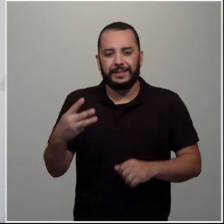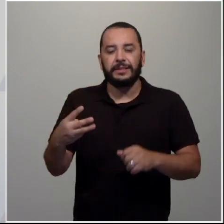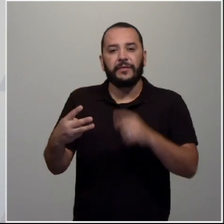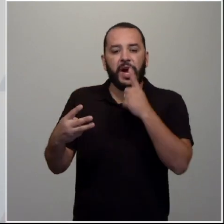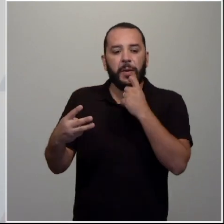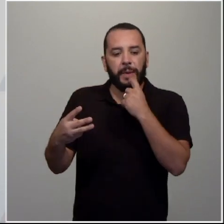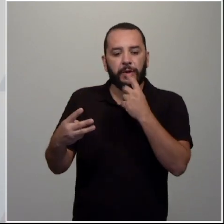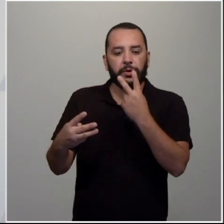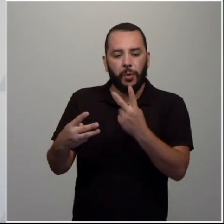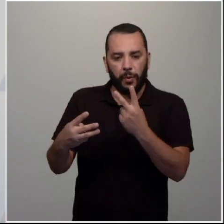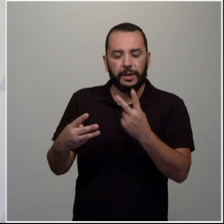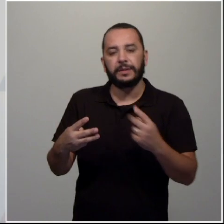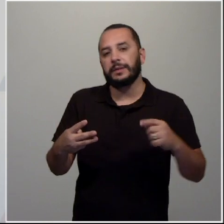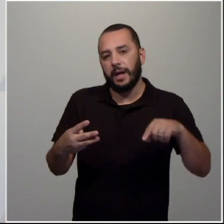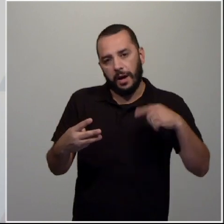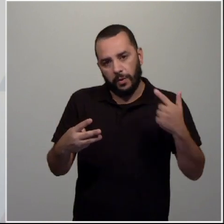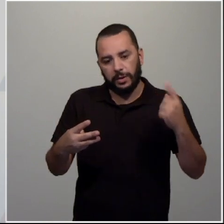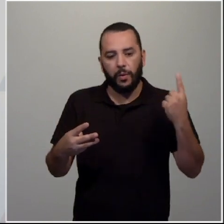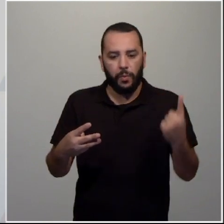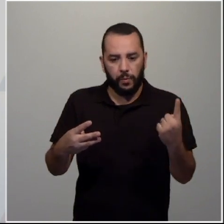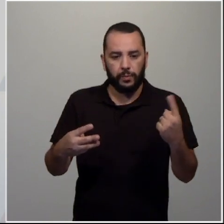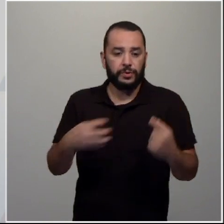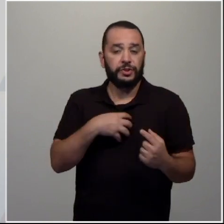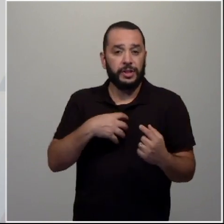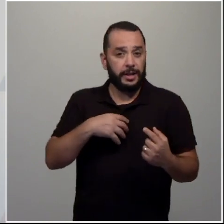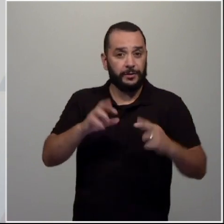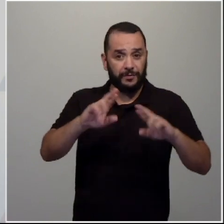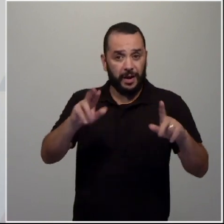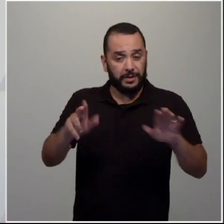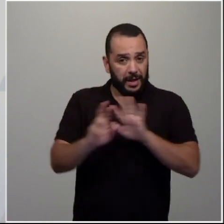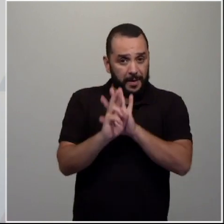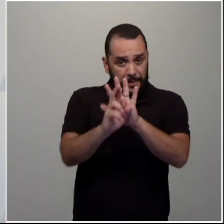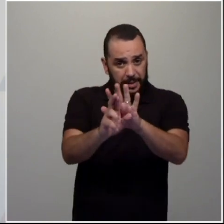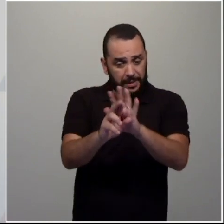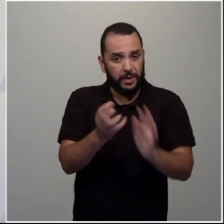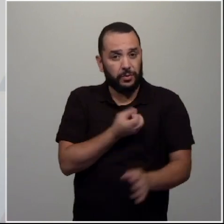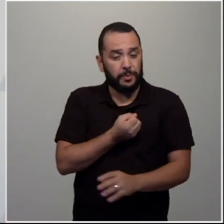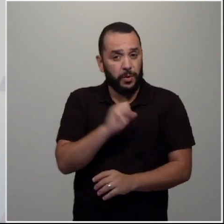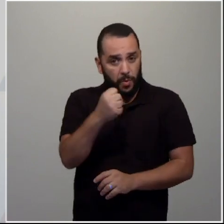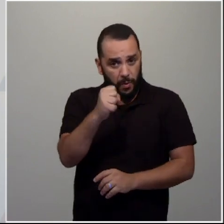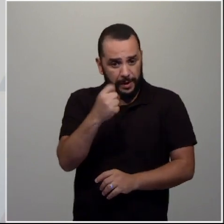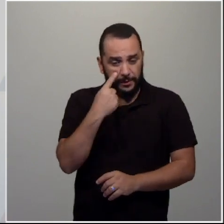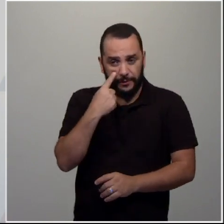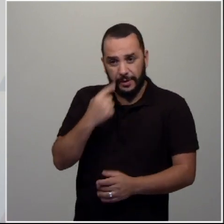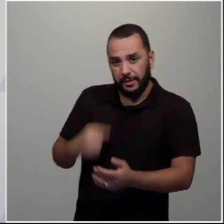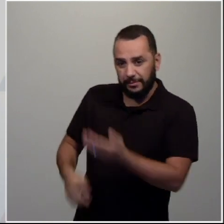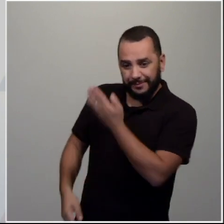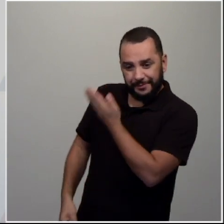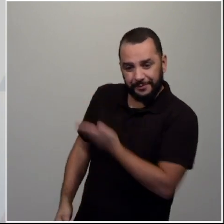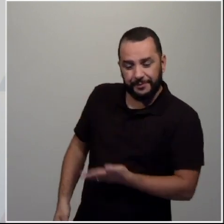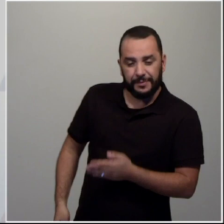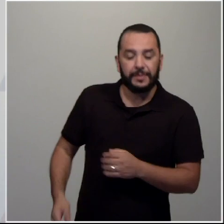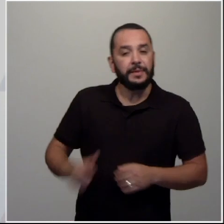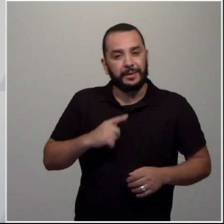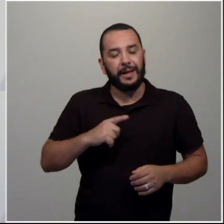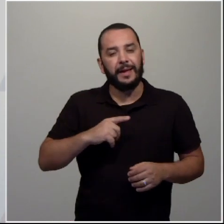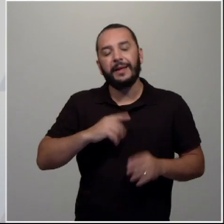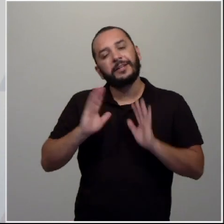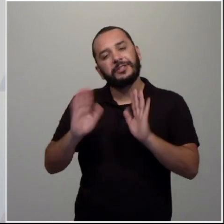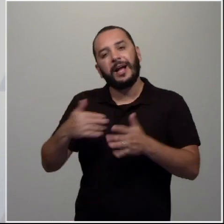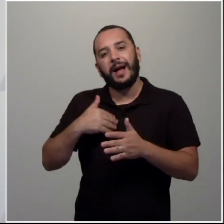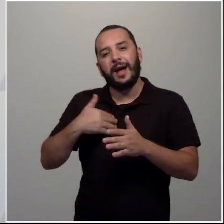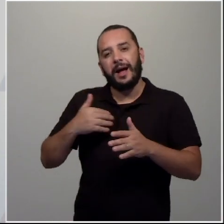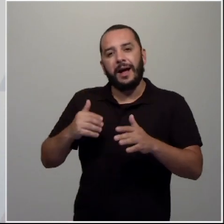esta representa 2 esta representa 1 e a gente tem outras formas de representar o número 8 e aqui tem um quadro em branco que o aluno